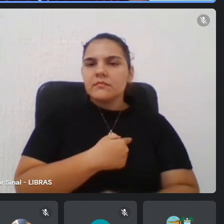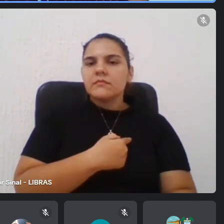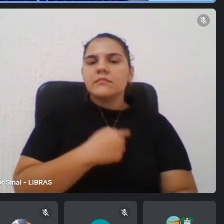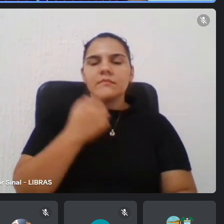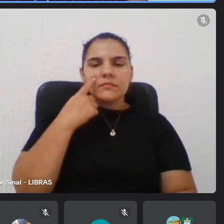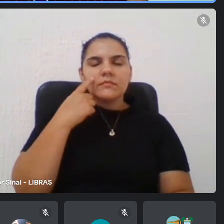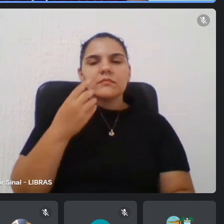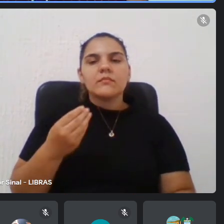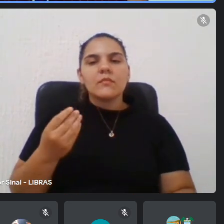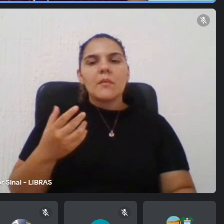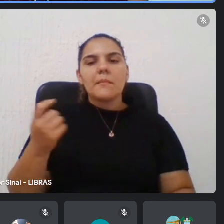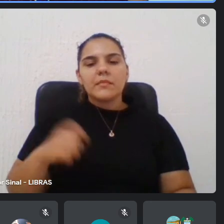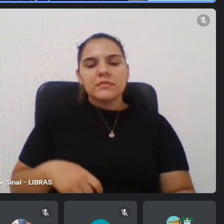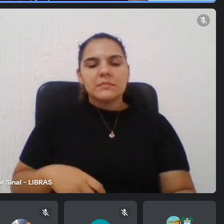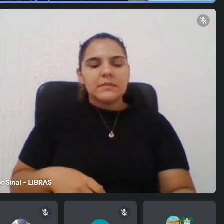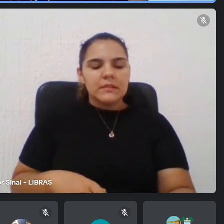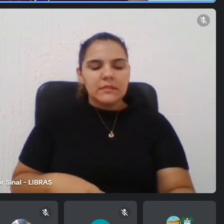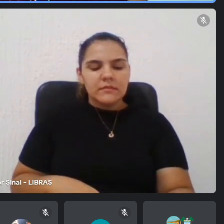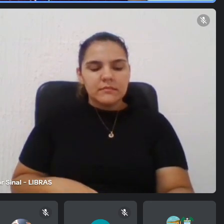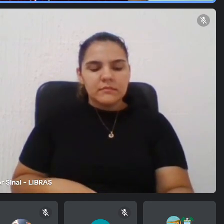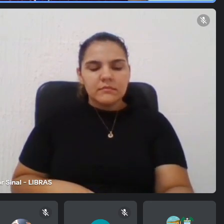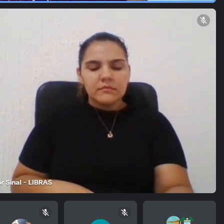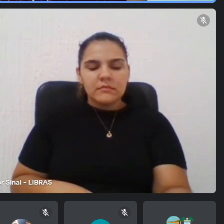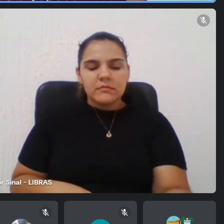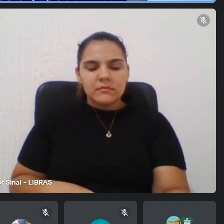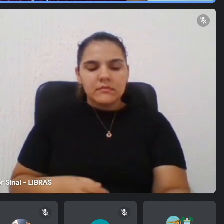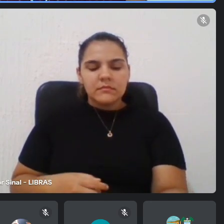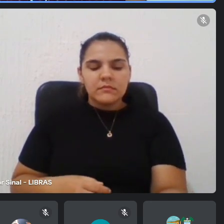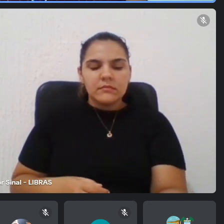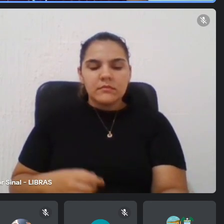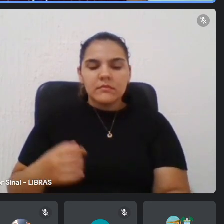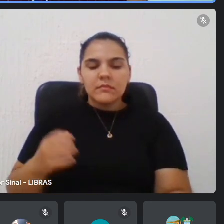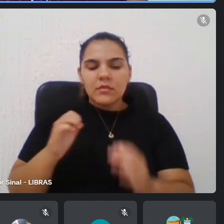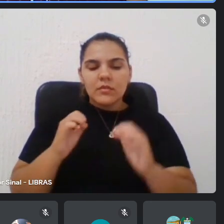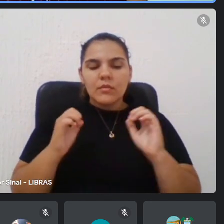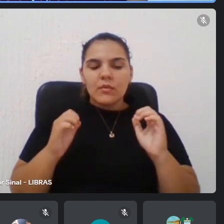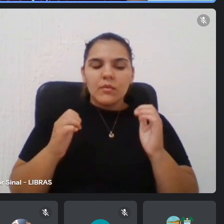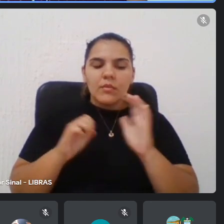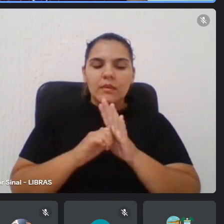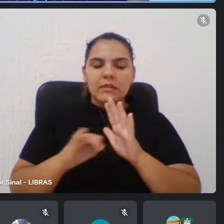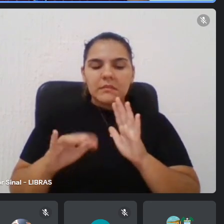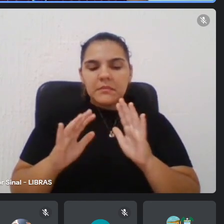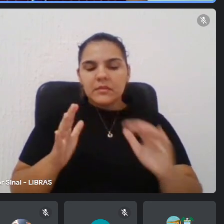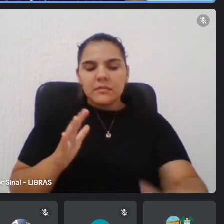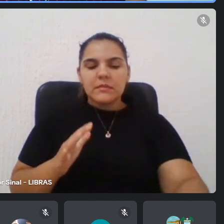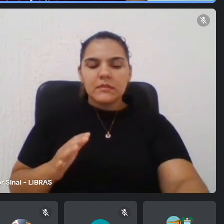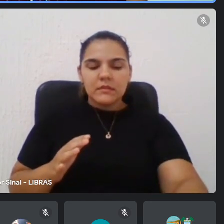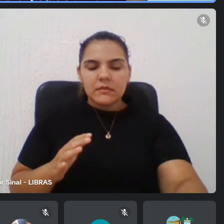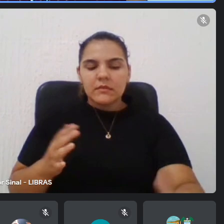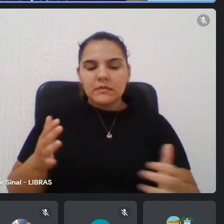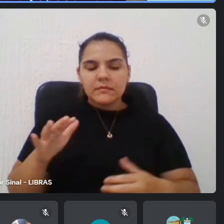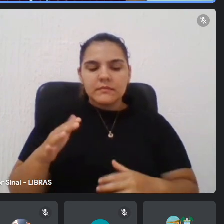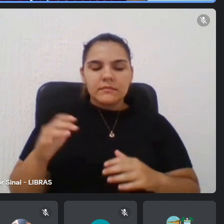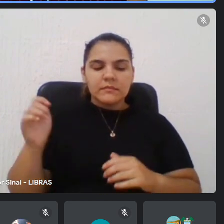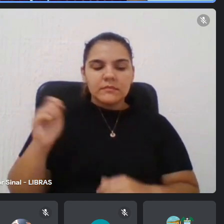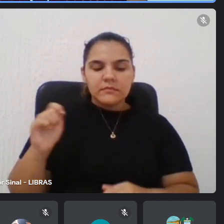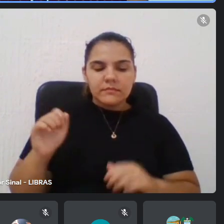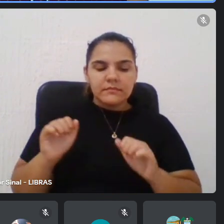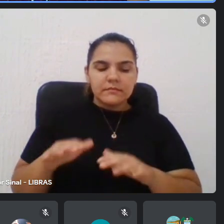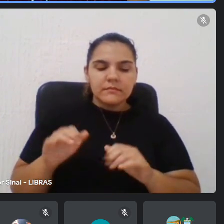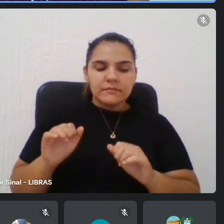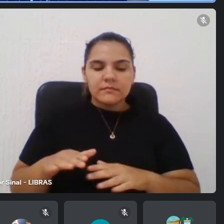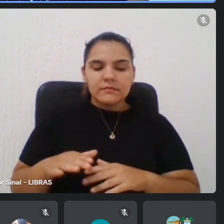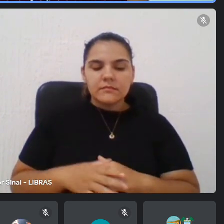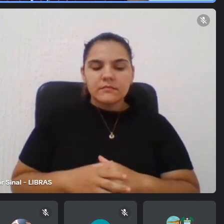E aí os editais, eles sairão entre agosto e setembro, isso a nível de país, e lembrar, gente, que no Rio Grande do Norte